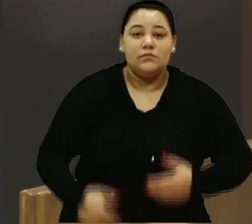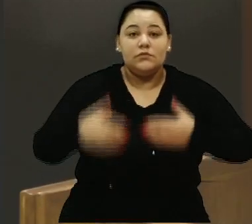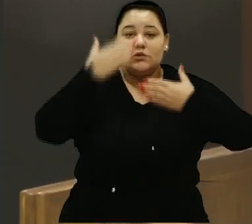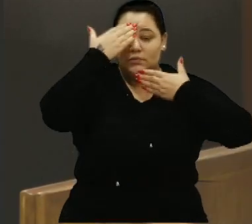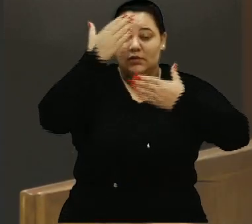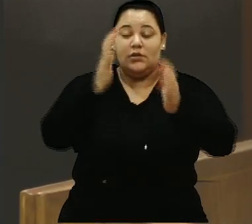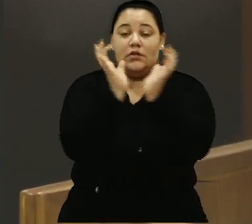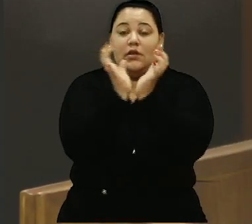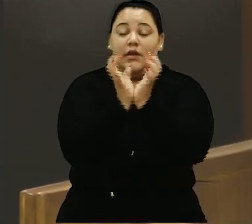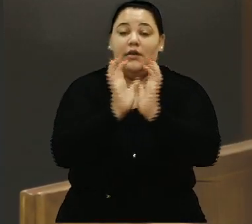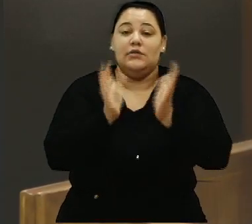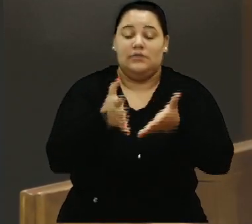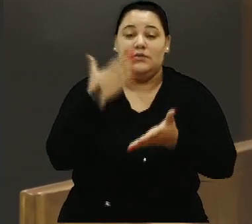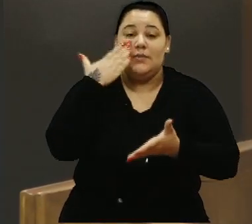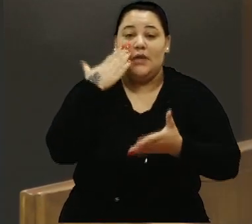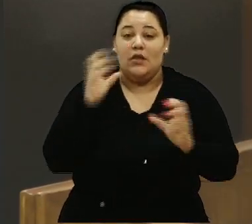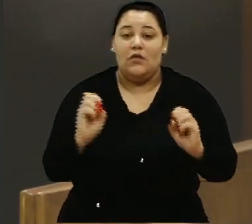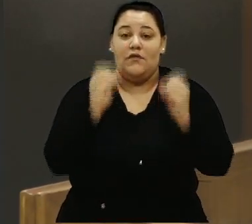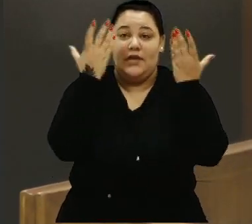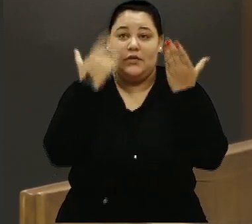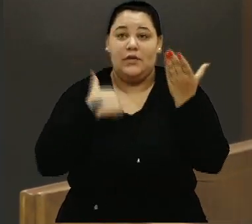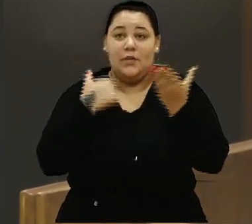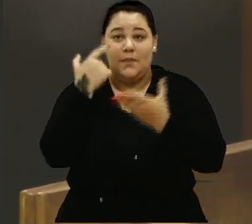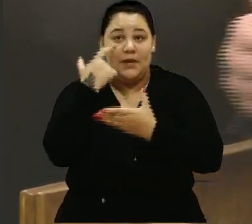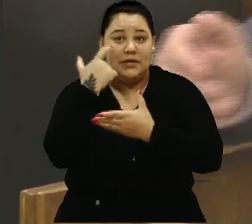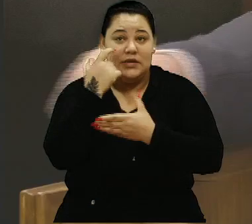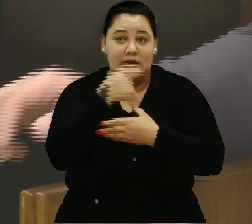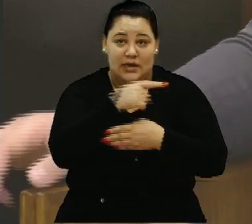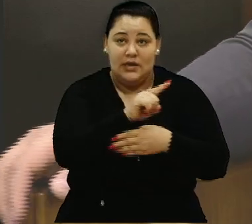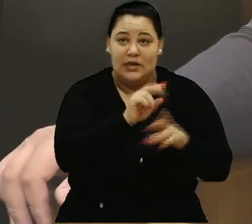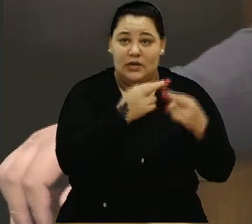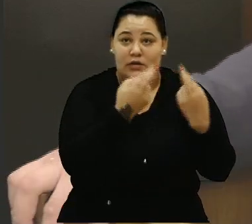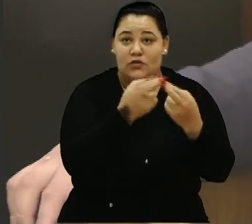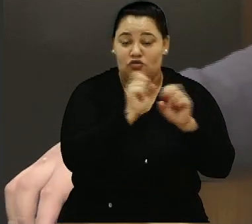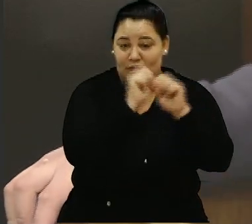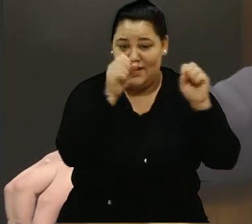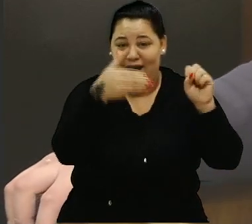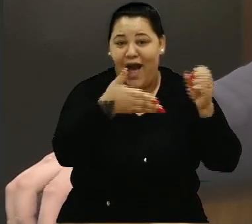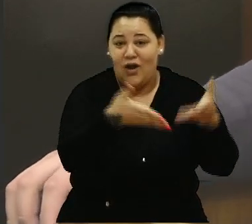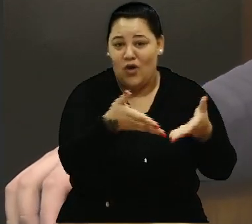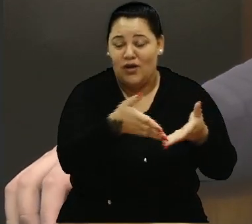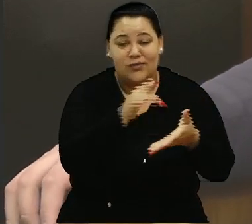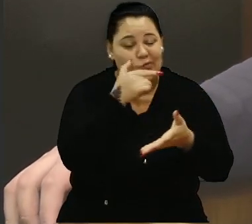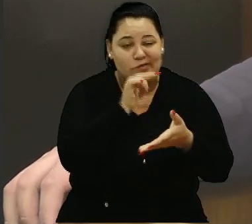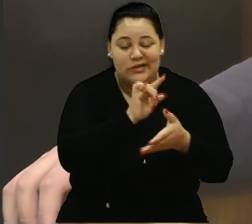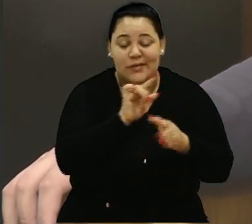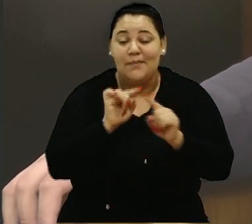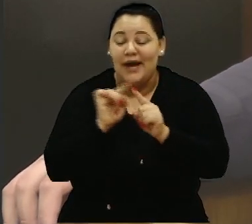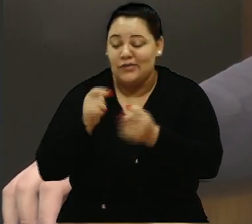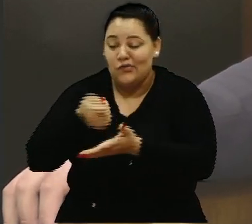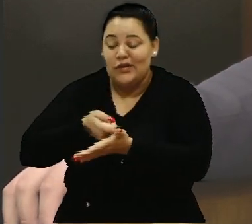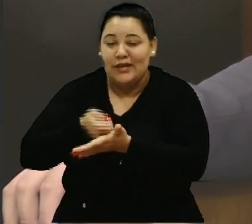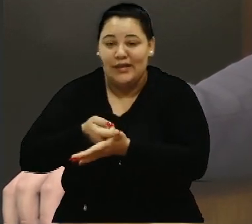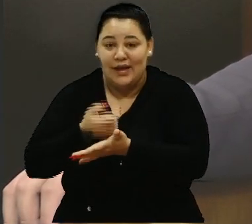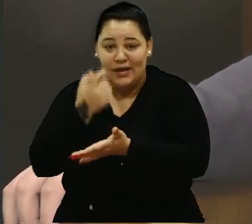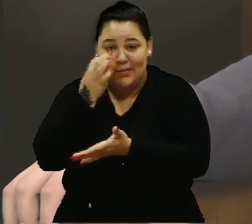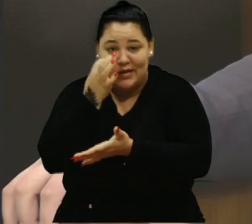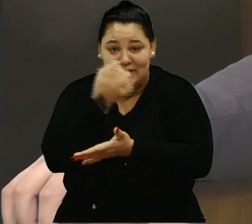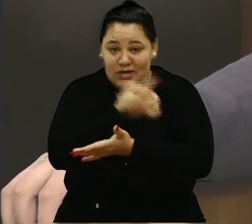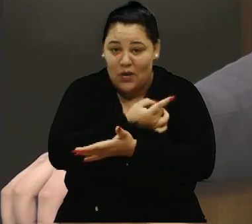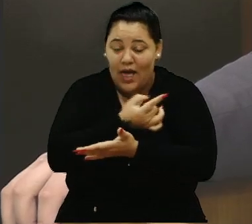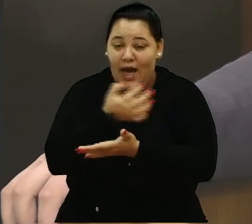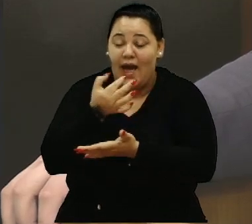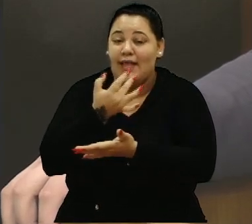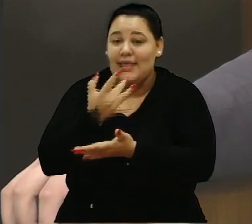do evento, até gostaria de ter ido, mas em razão aqui da sessão, agora a parte da manhã não foi possível, vou tentar aparecer à tarde lá, até porque eu tenho outras agendas, mas